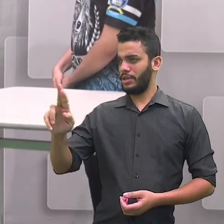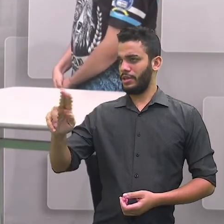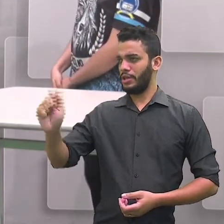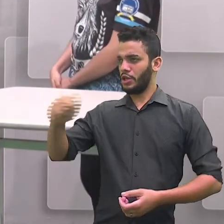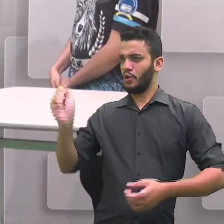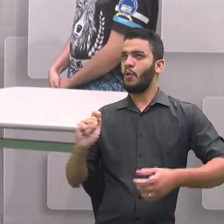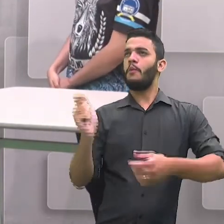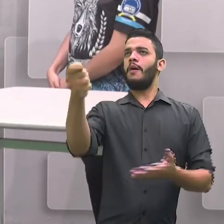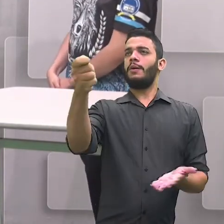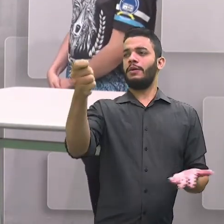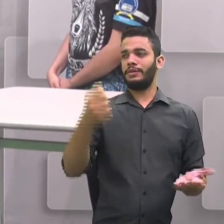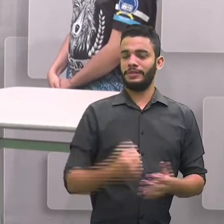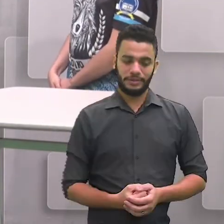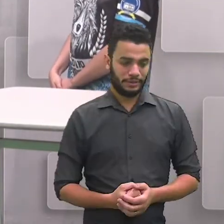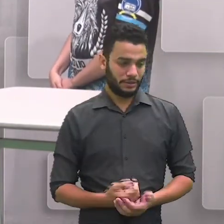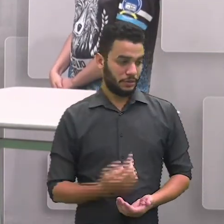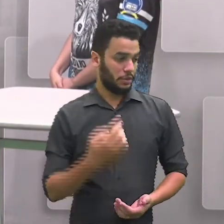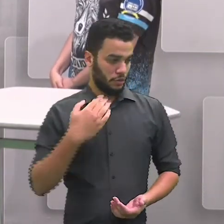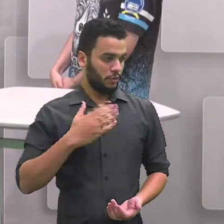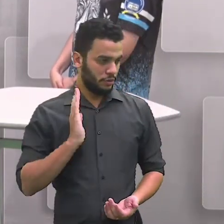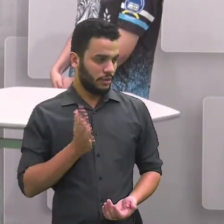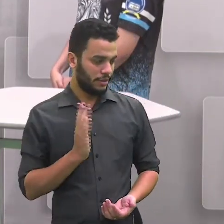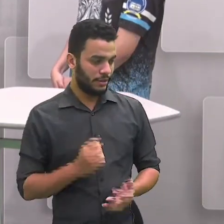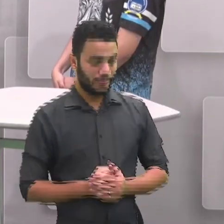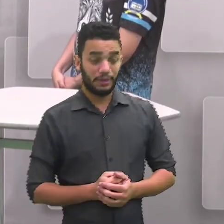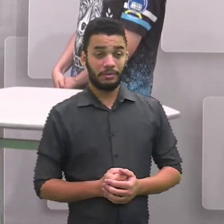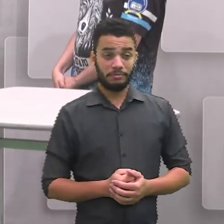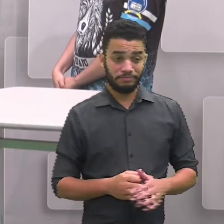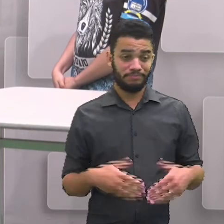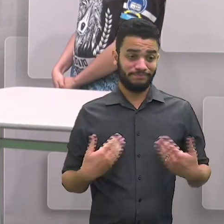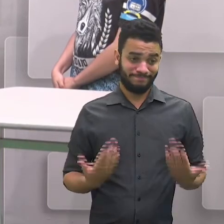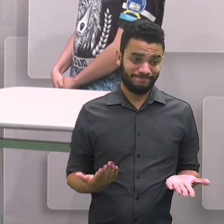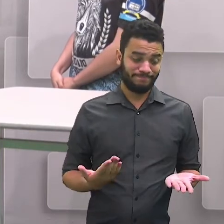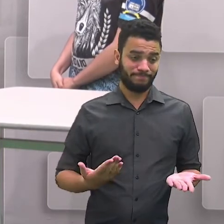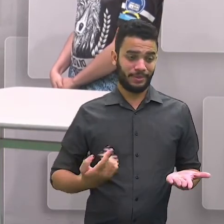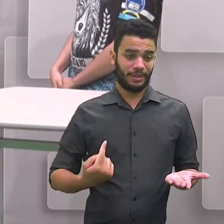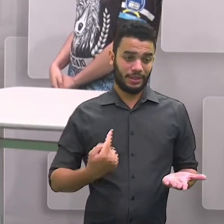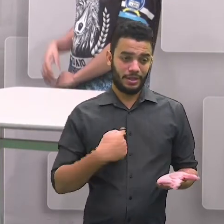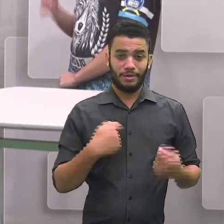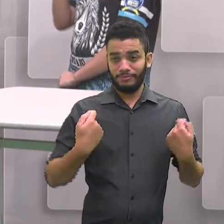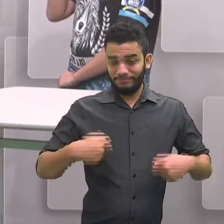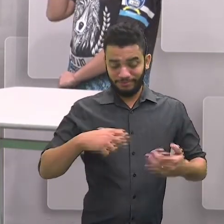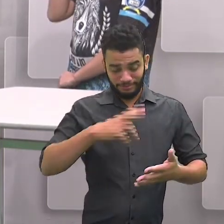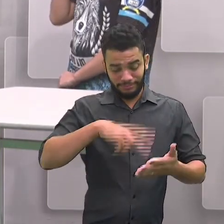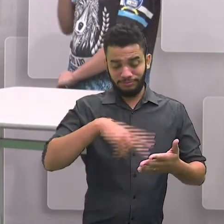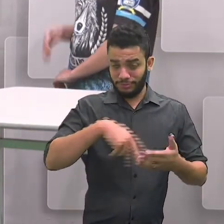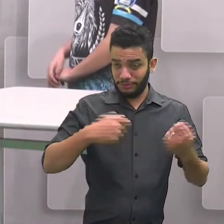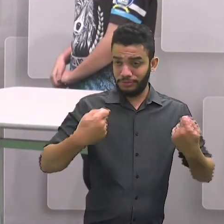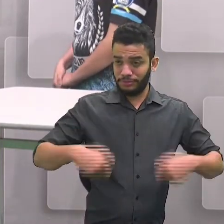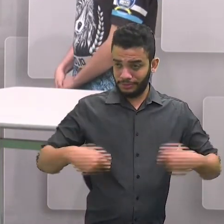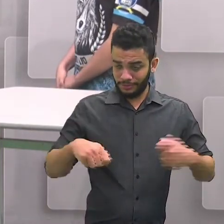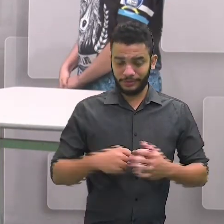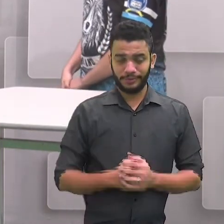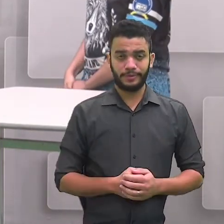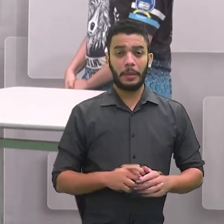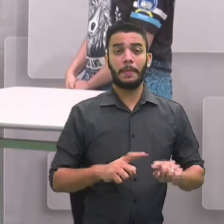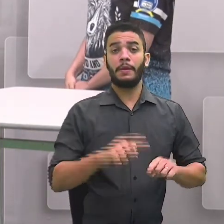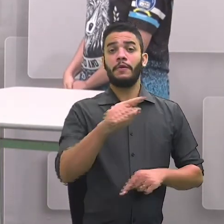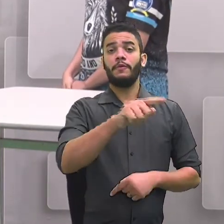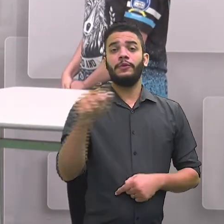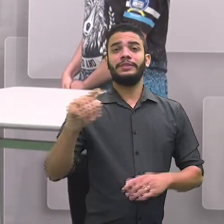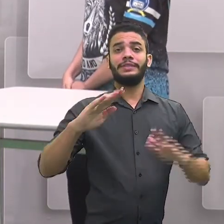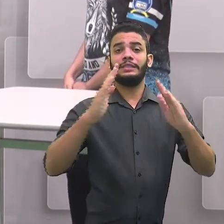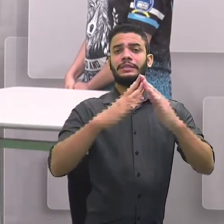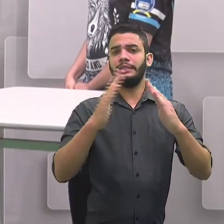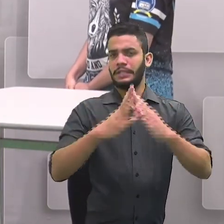né? E aí eu tô enrolando pra ler. É, gente, vocês aí também que gostam de ler,